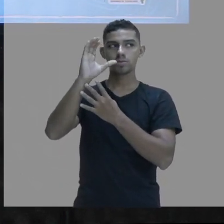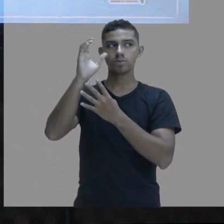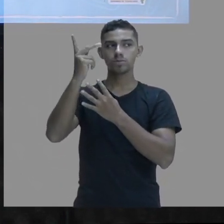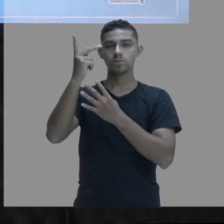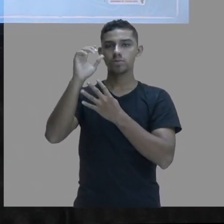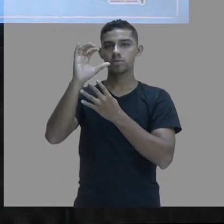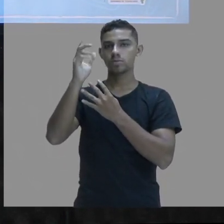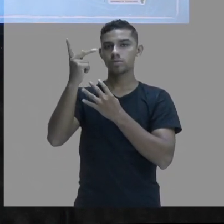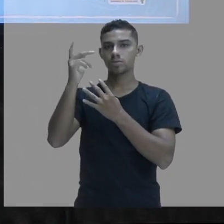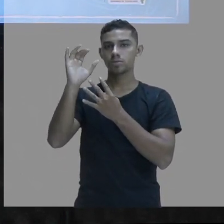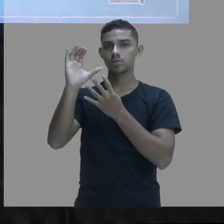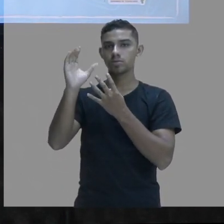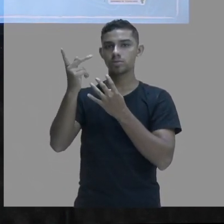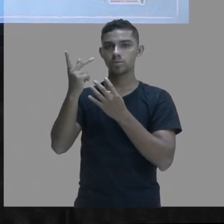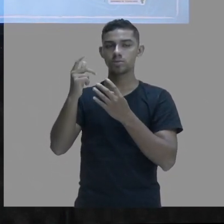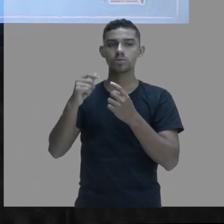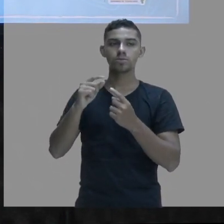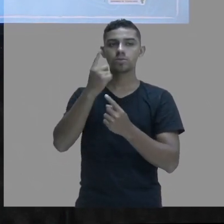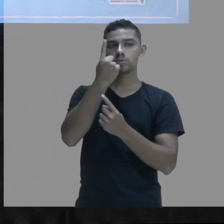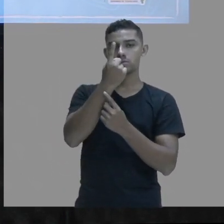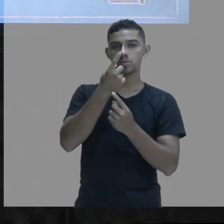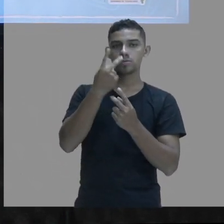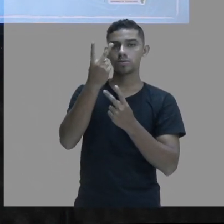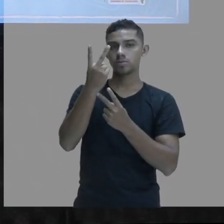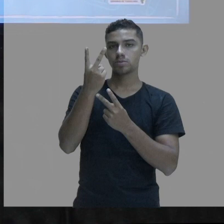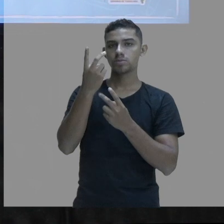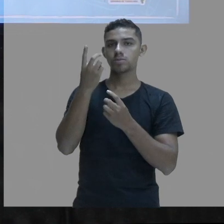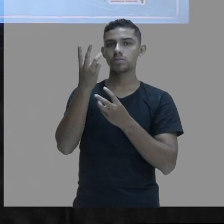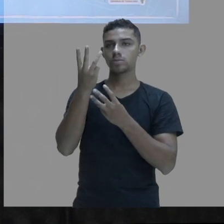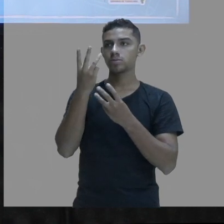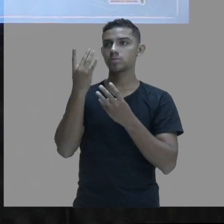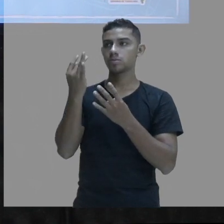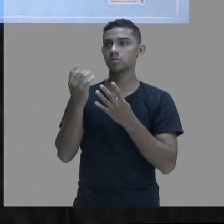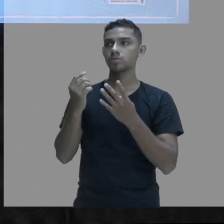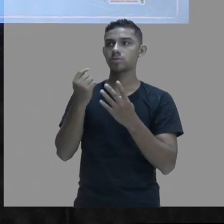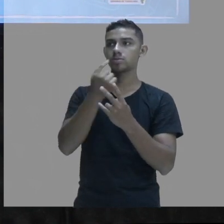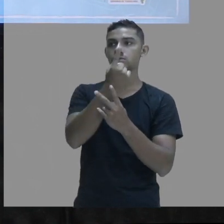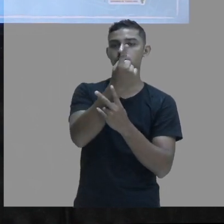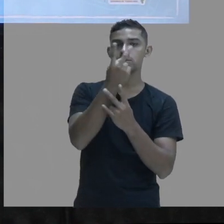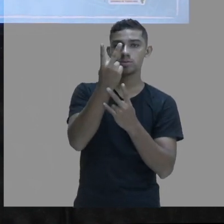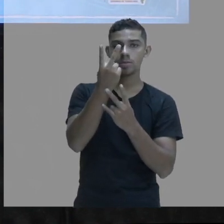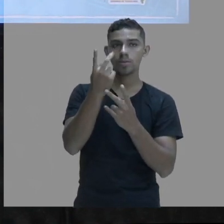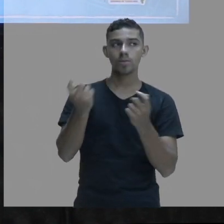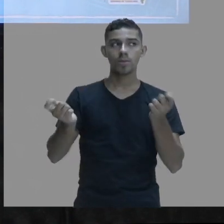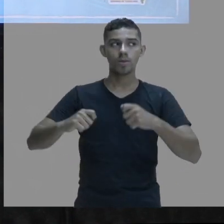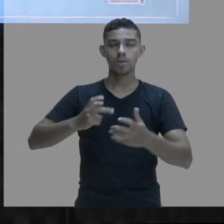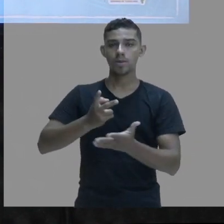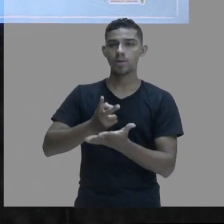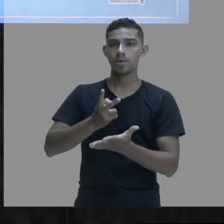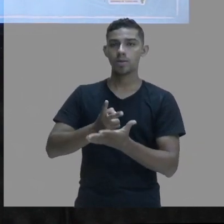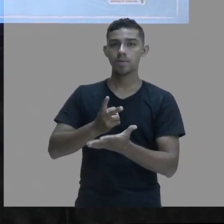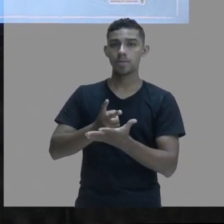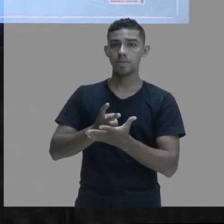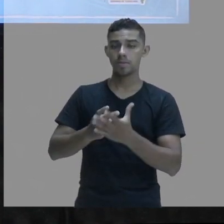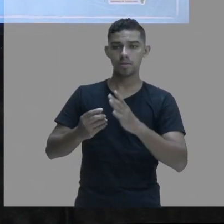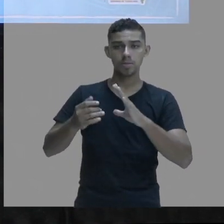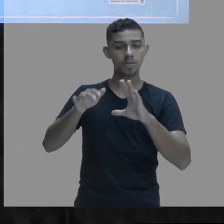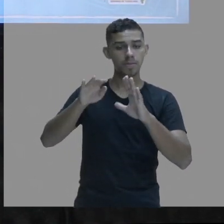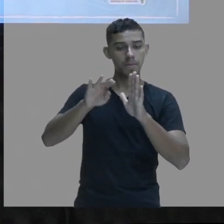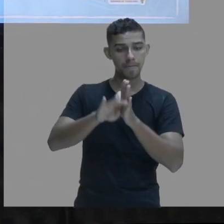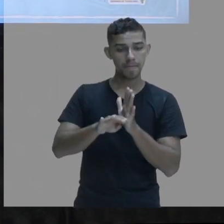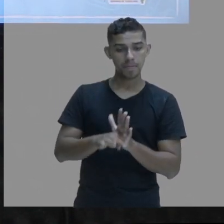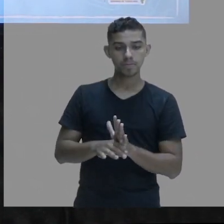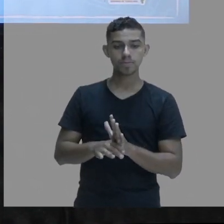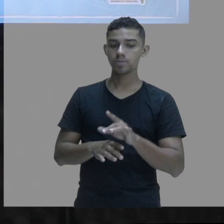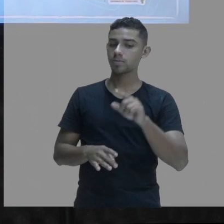os carbonos 1 e 2. E aí eu vou escolher sempre o menor número. 1 em 2, menor